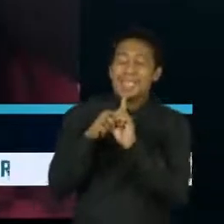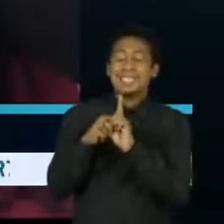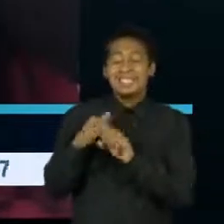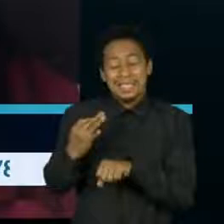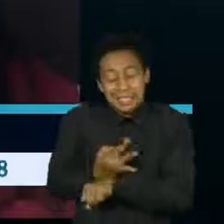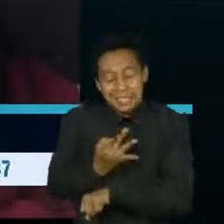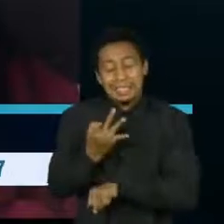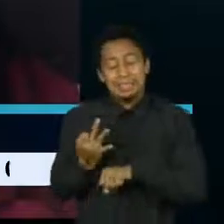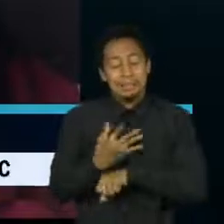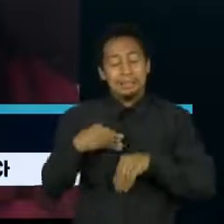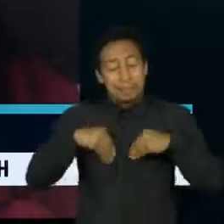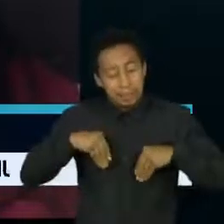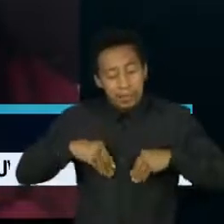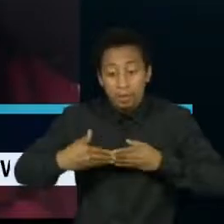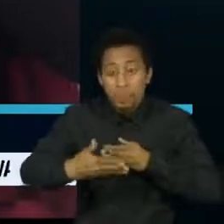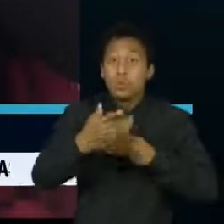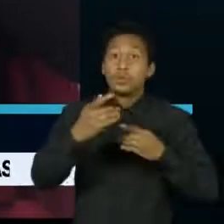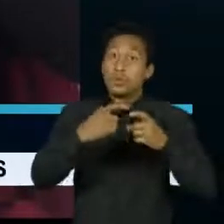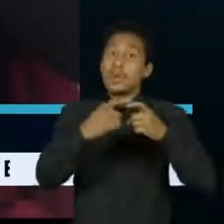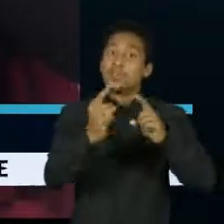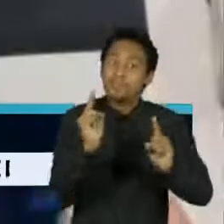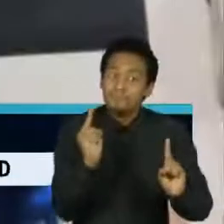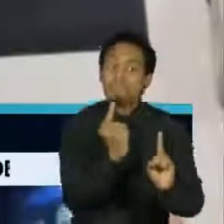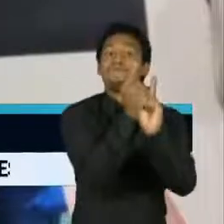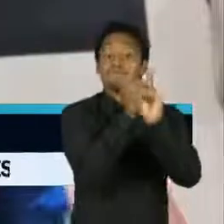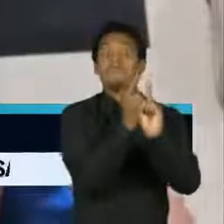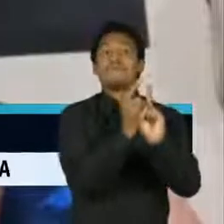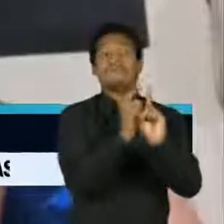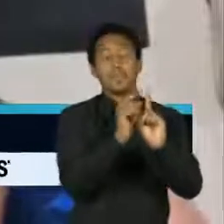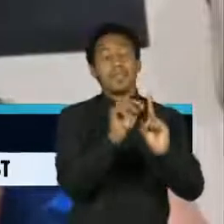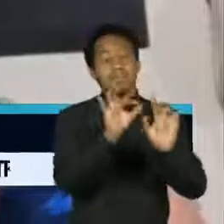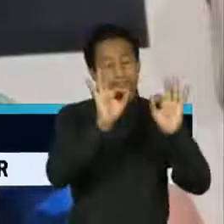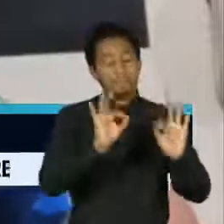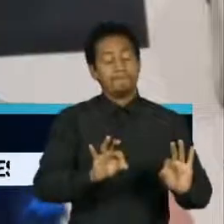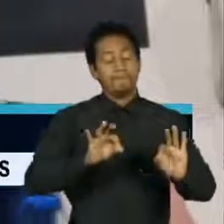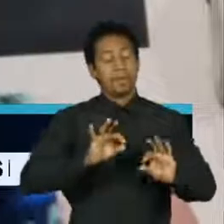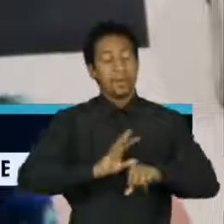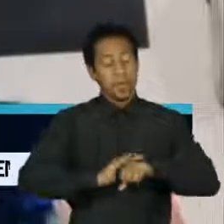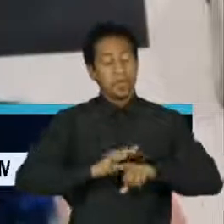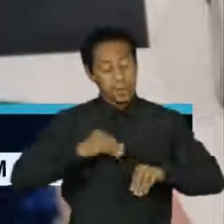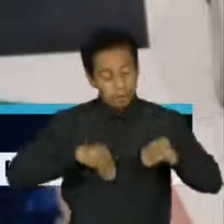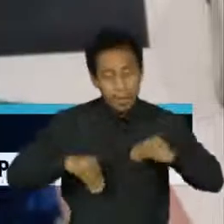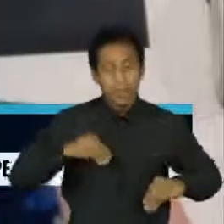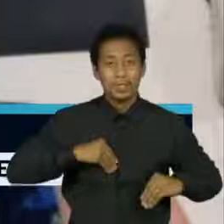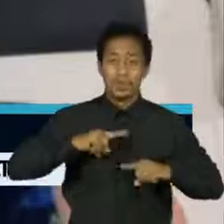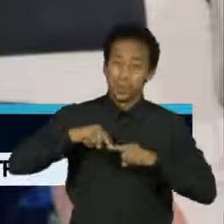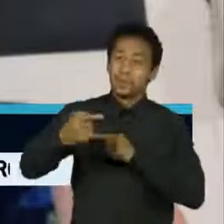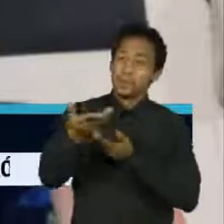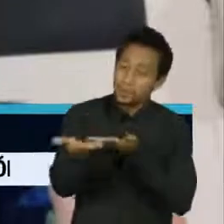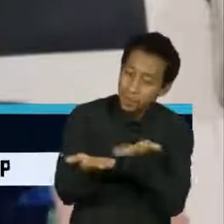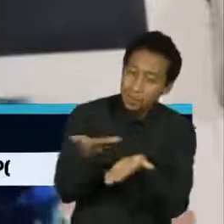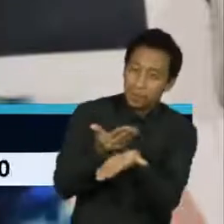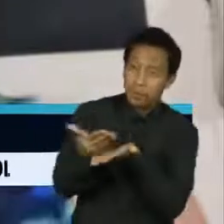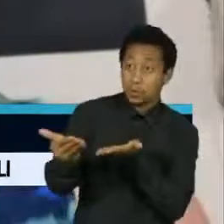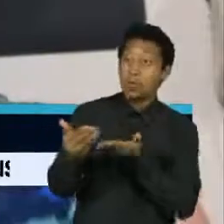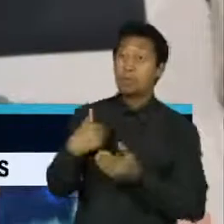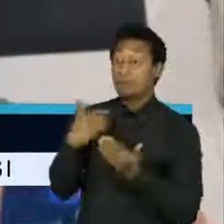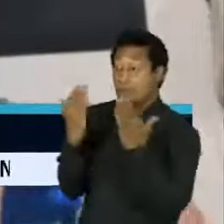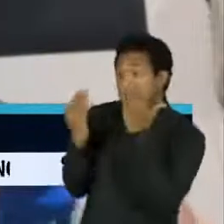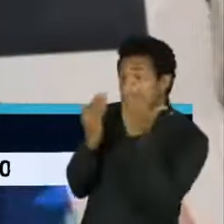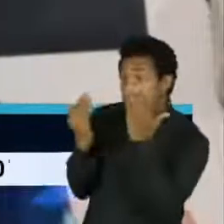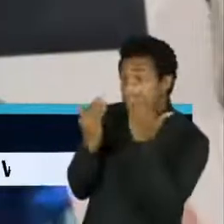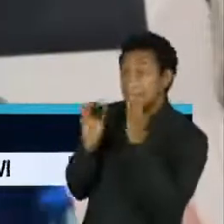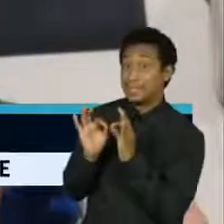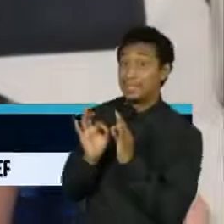e Benjamin foram só uma parte do tratamento. Eu não fiquei só na terapia convencional com psicólogo.